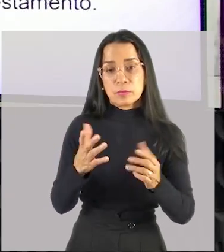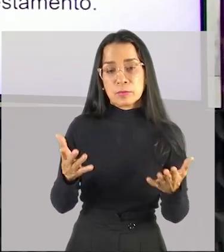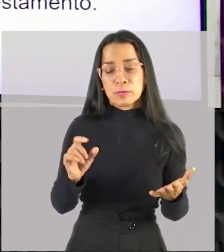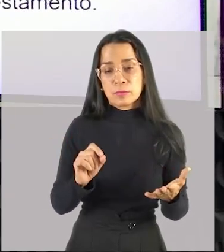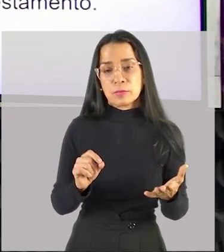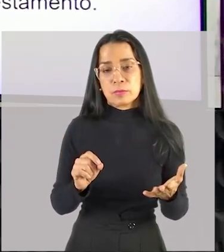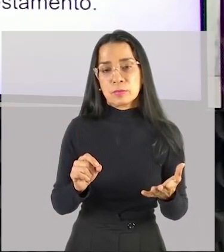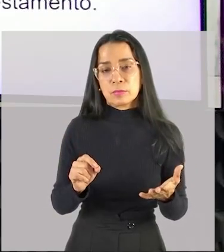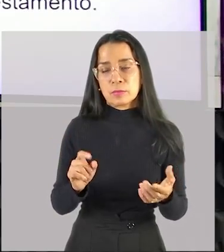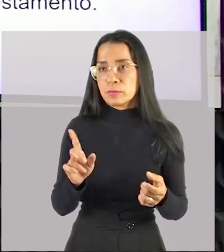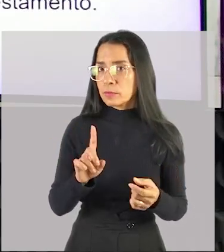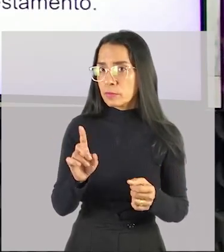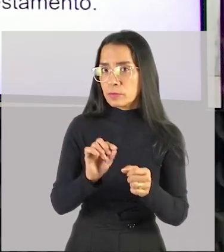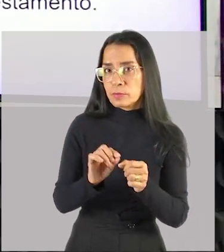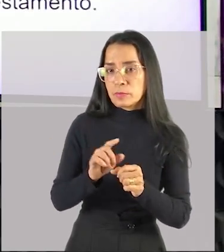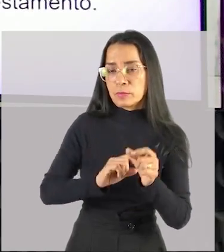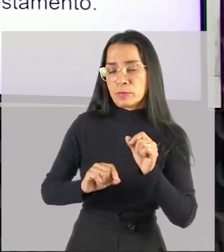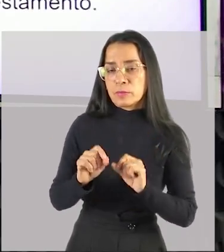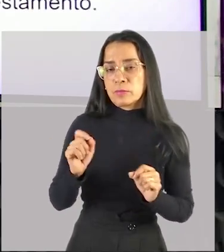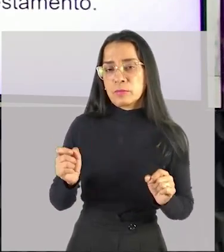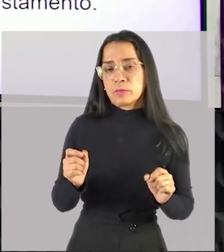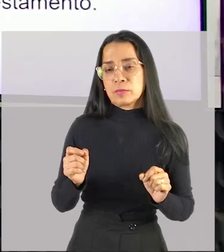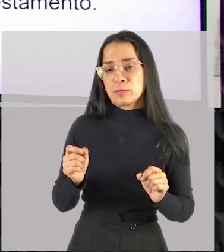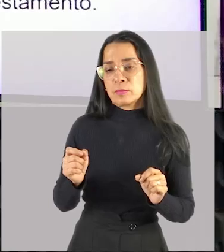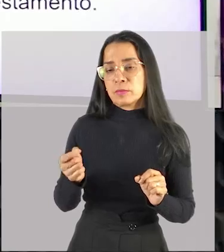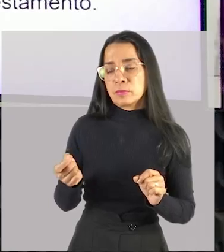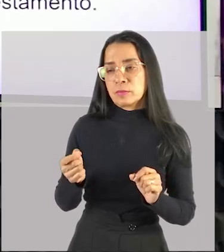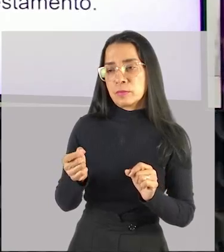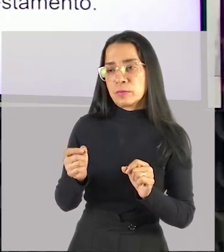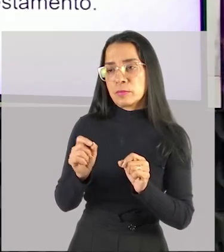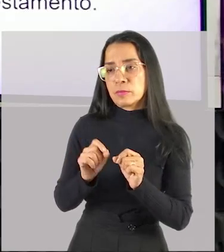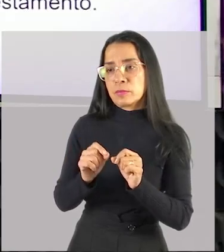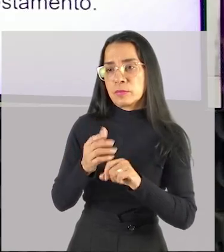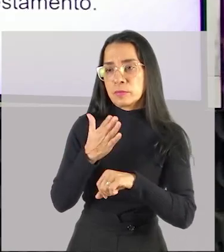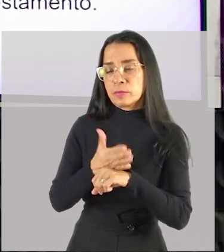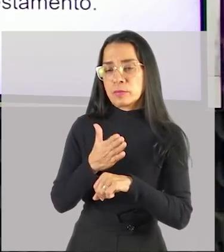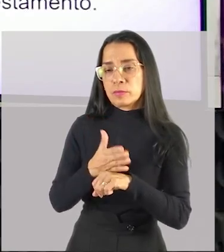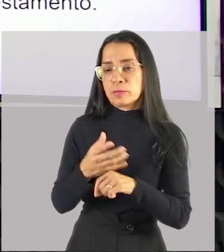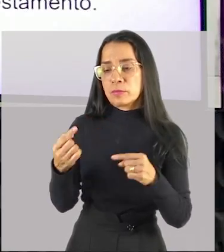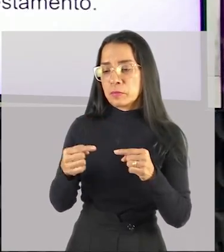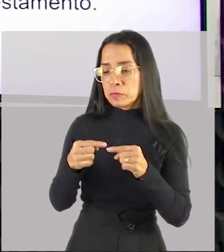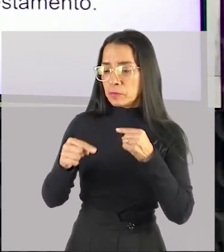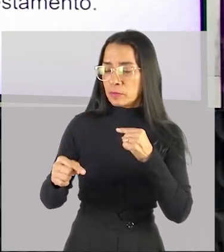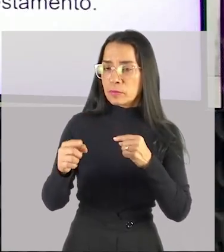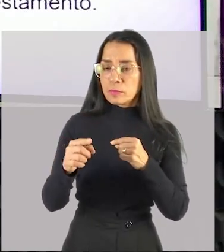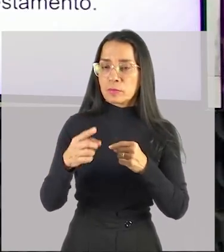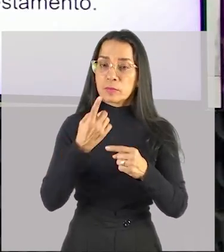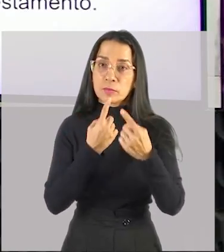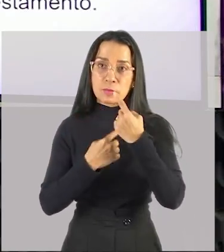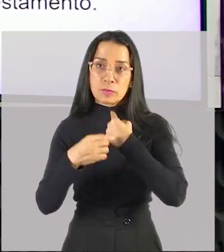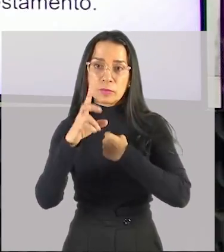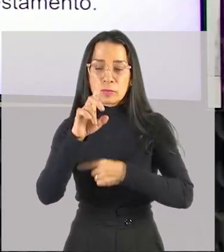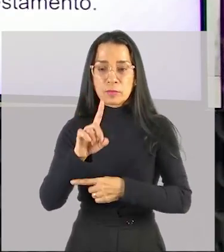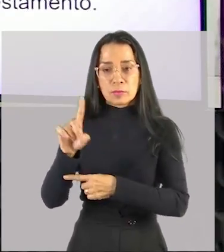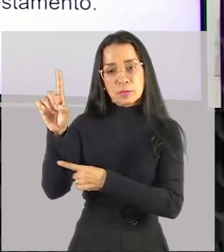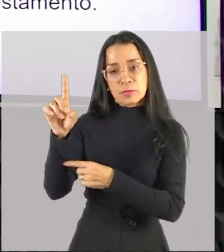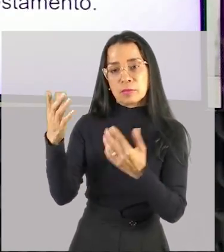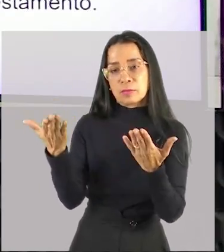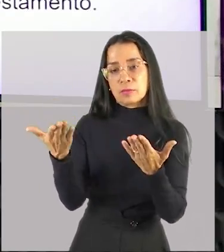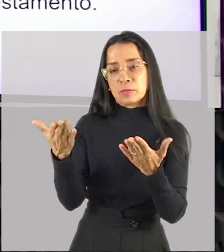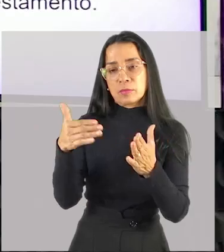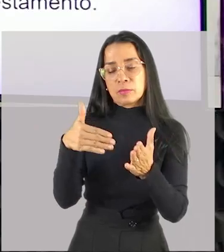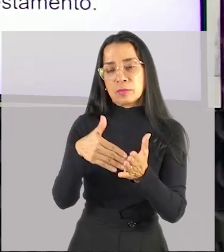essa autonomia ela não foi feita para a gente agir em desacordo com as vontades de Deus, né? Então, até